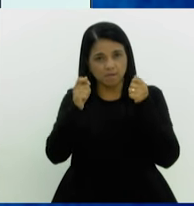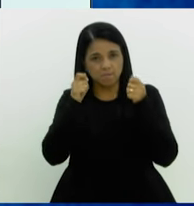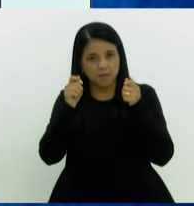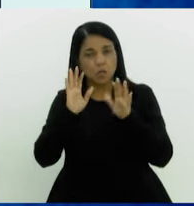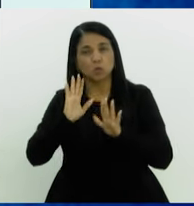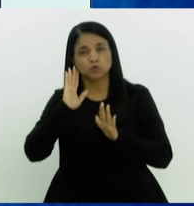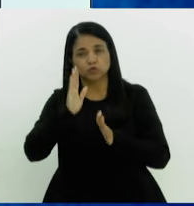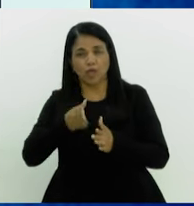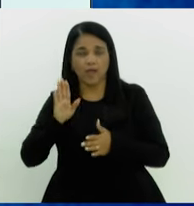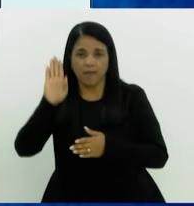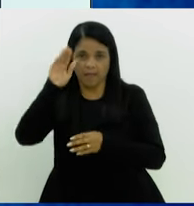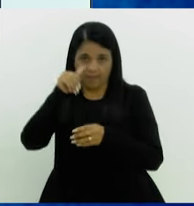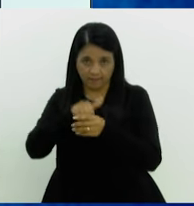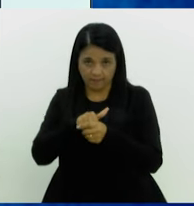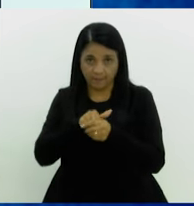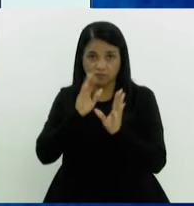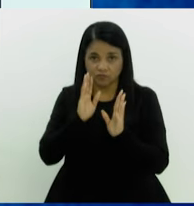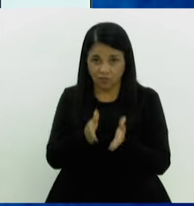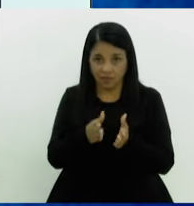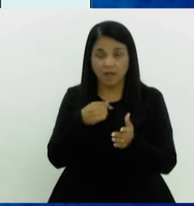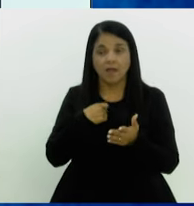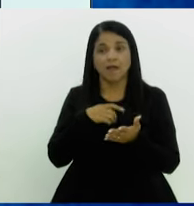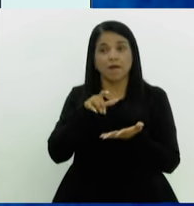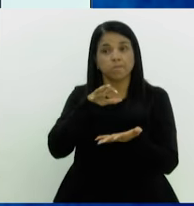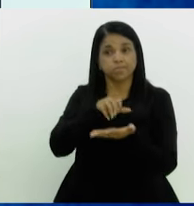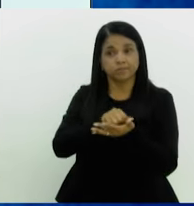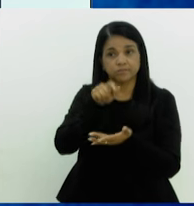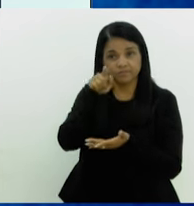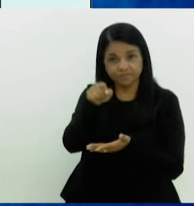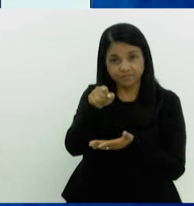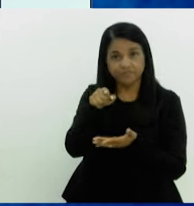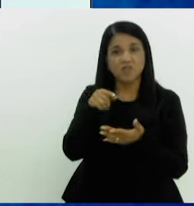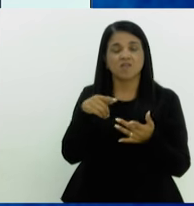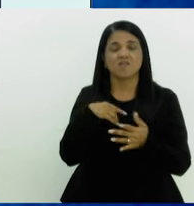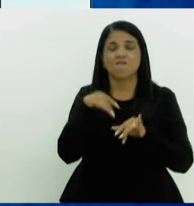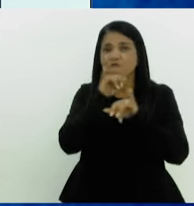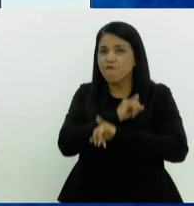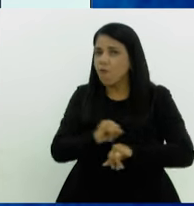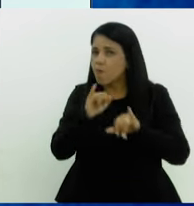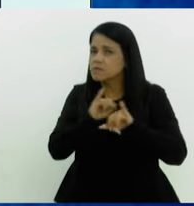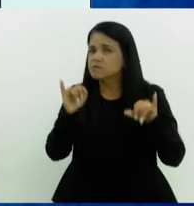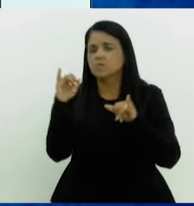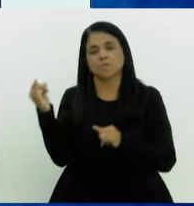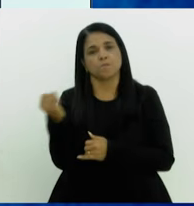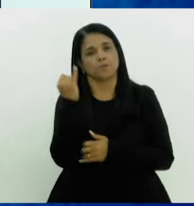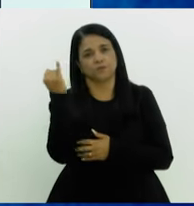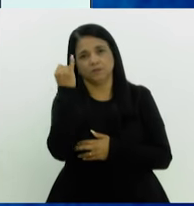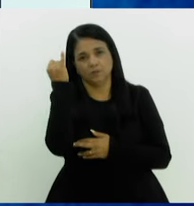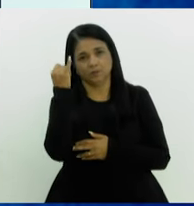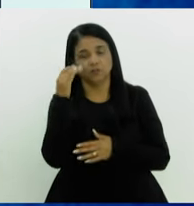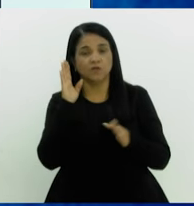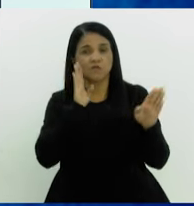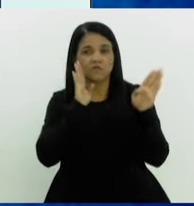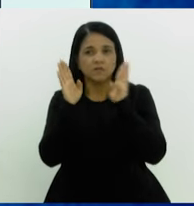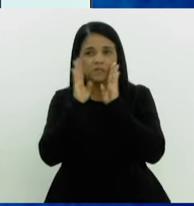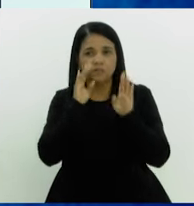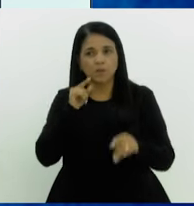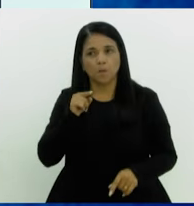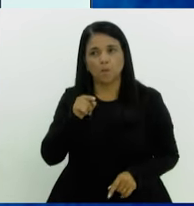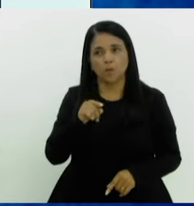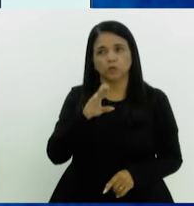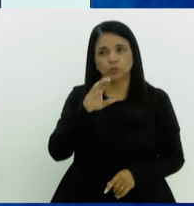eleitas anotem essa página porque é uma fonte muito rica de informação para vocês facebook.com